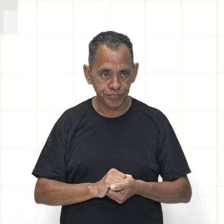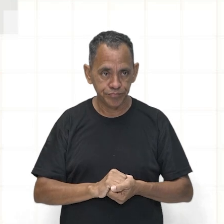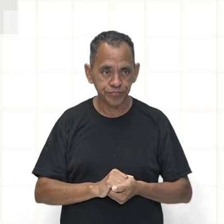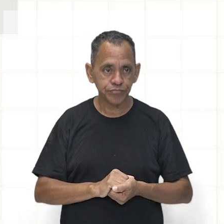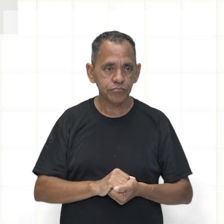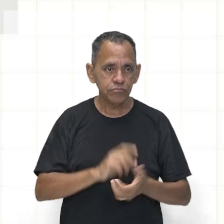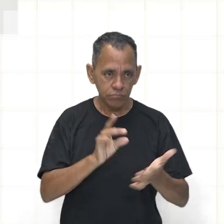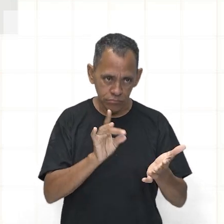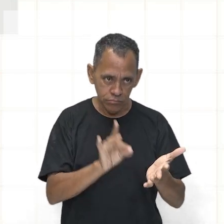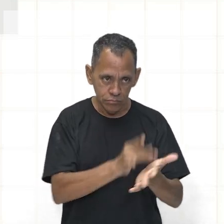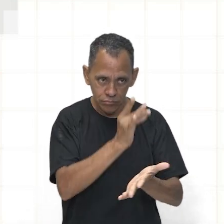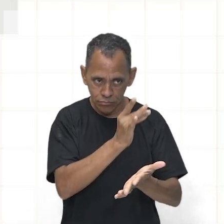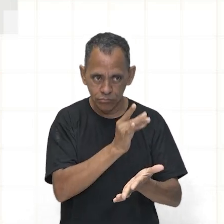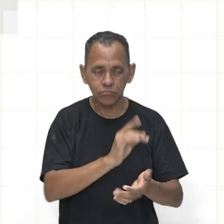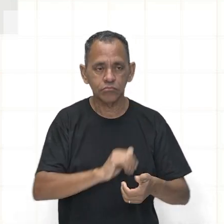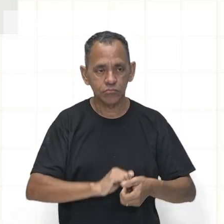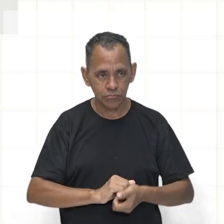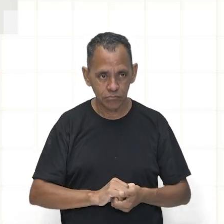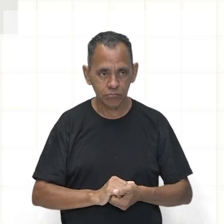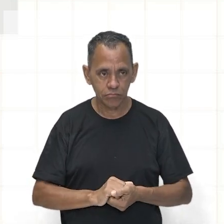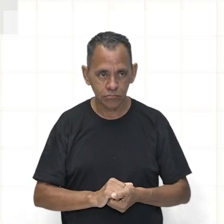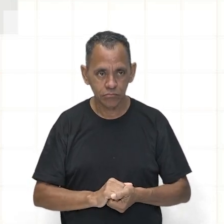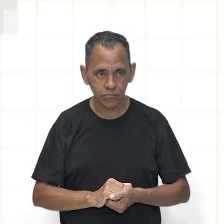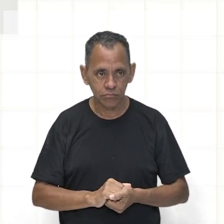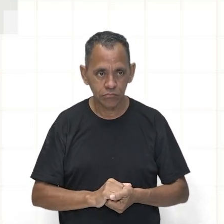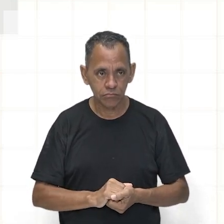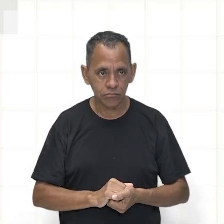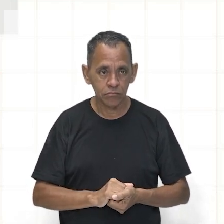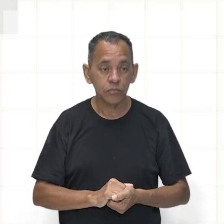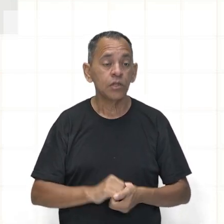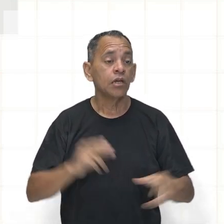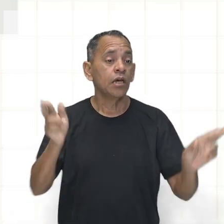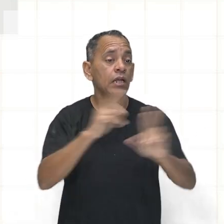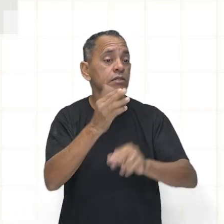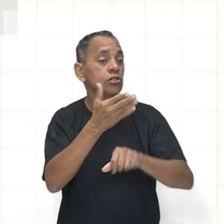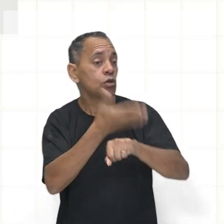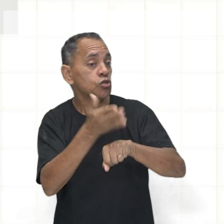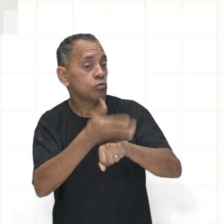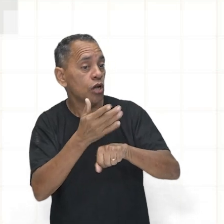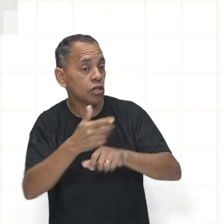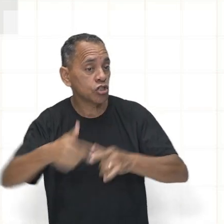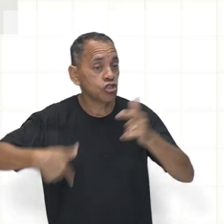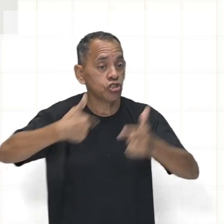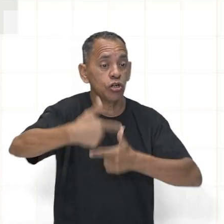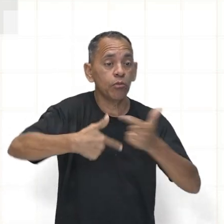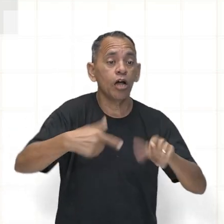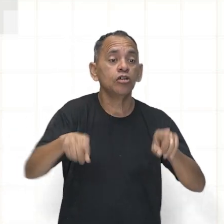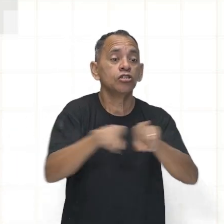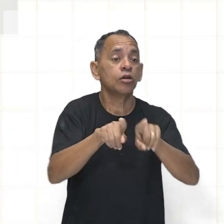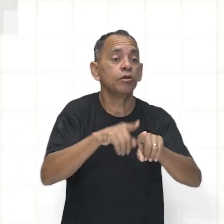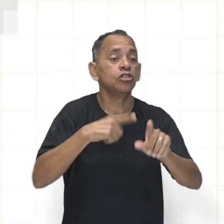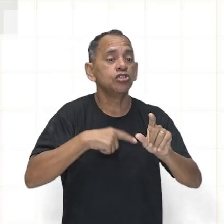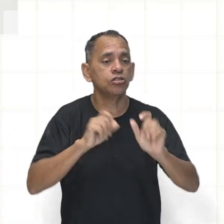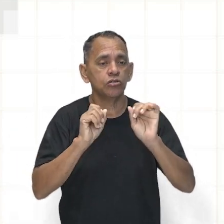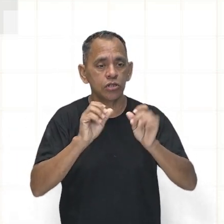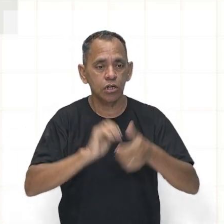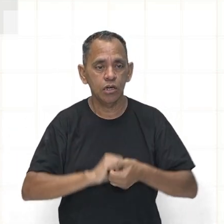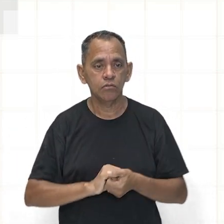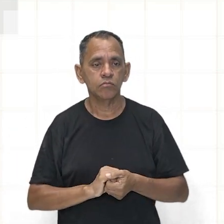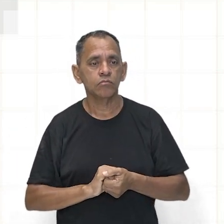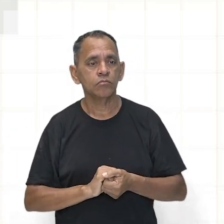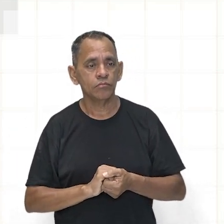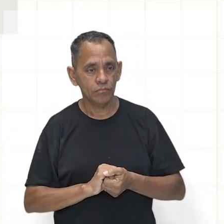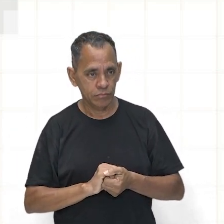religião católica vai ser a religião oficial do Império. E também, em relação às práticas de trabalho, nós